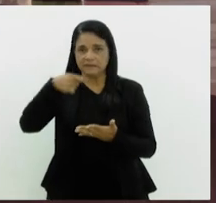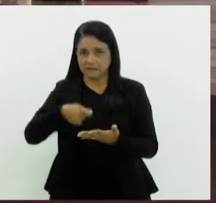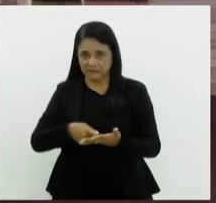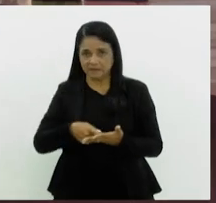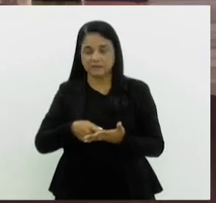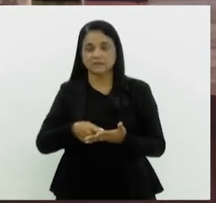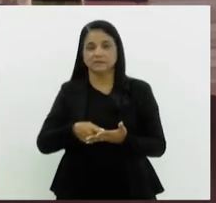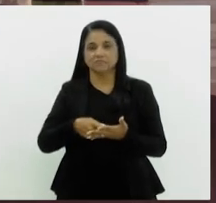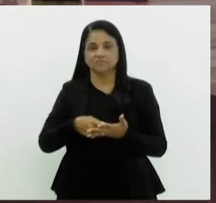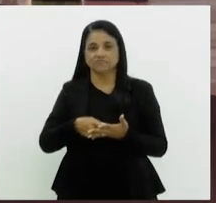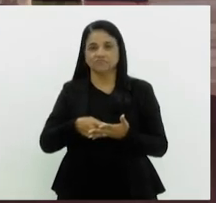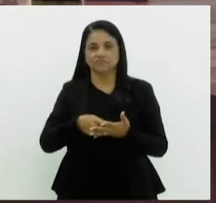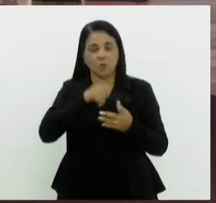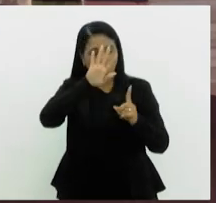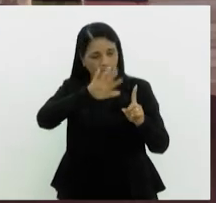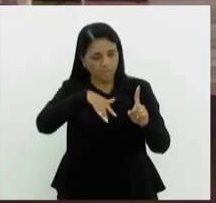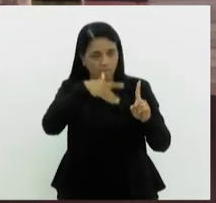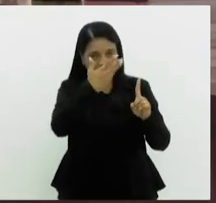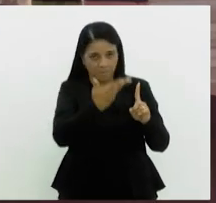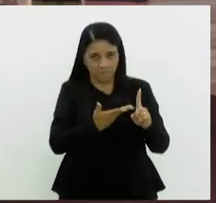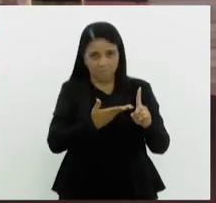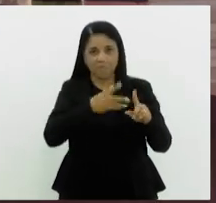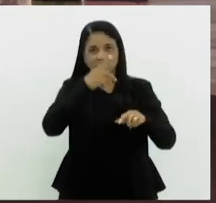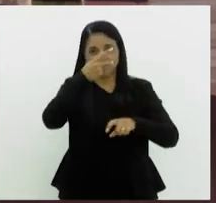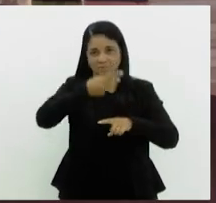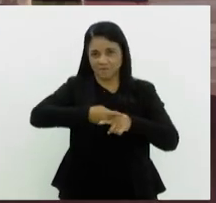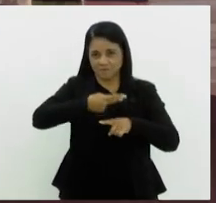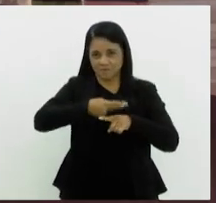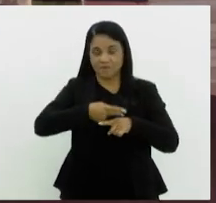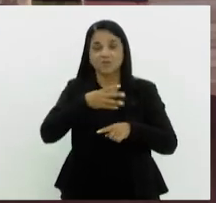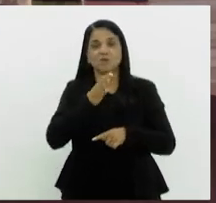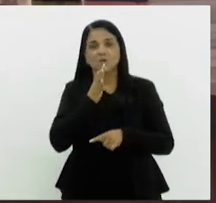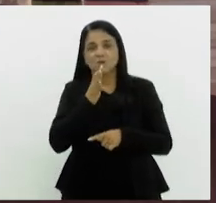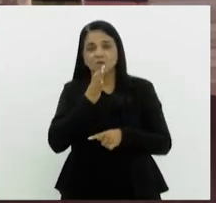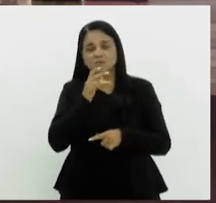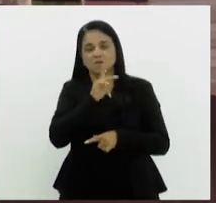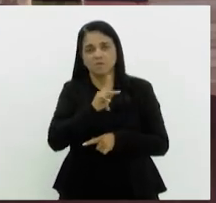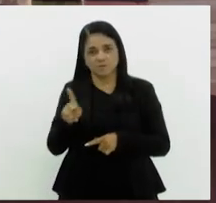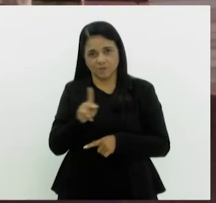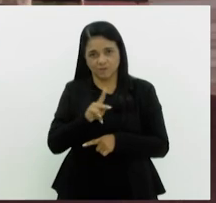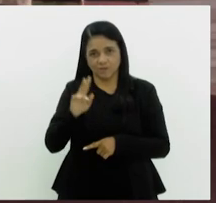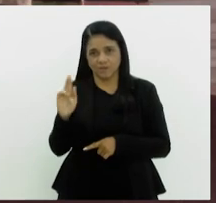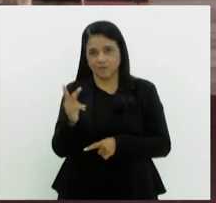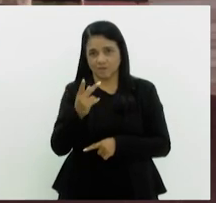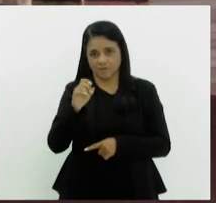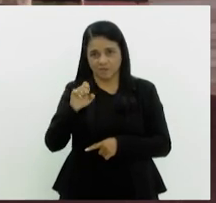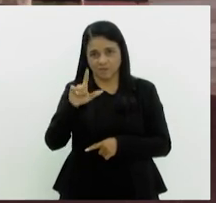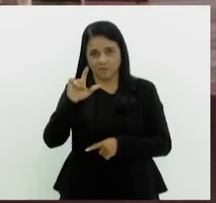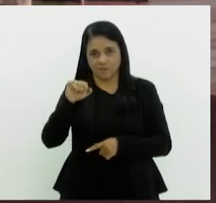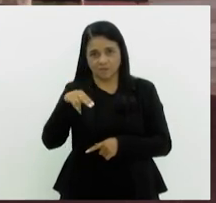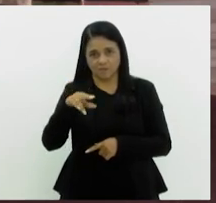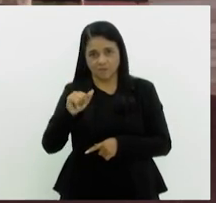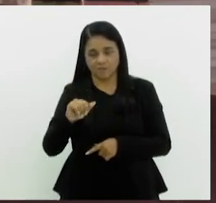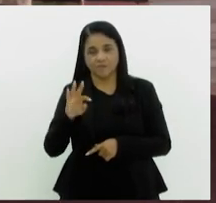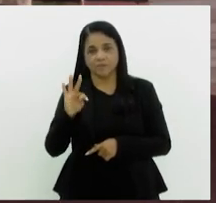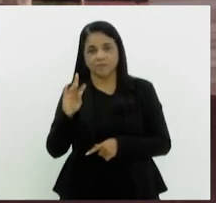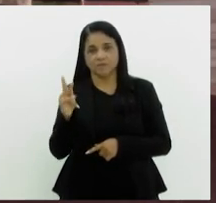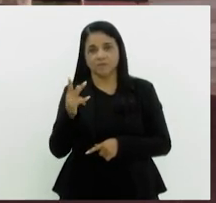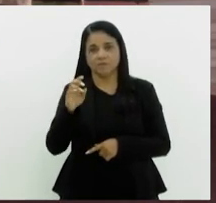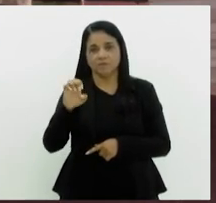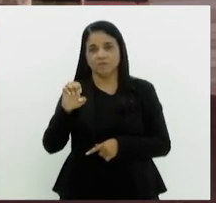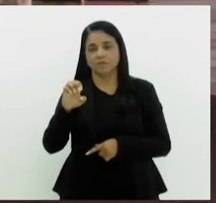de brindar, de premiar, de reconhecer a professora Helena Teodoro com a